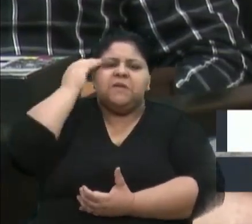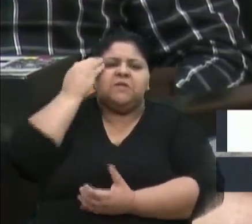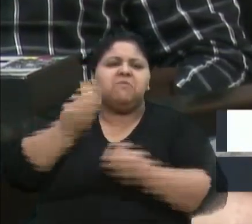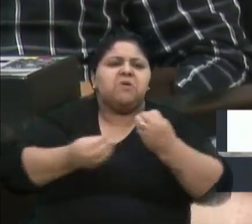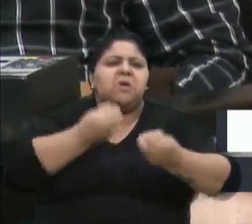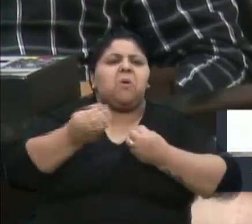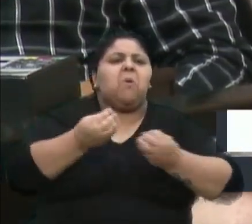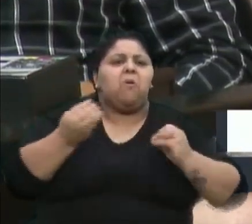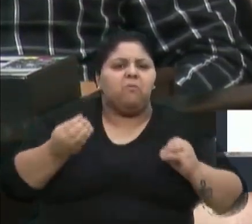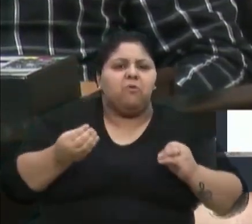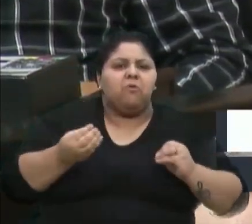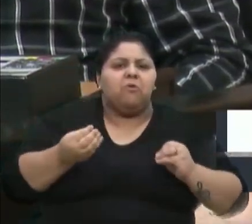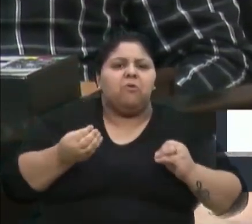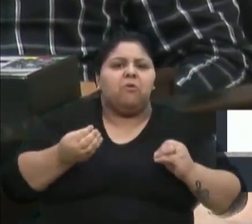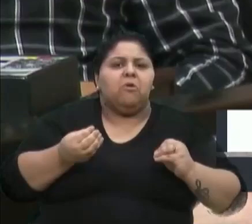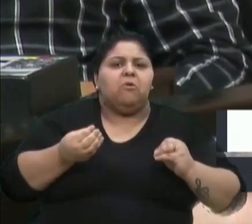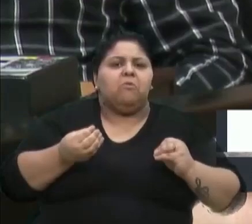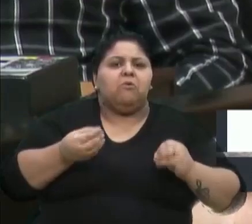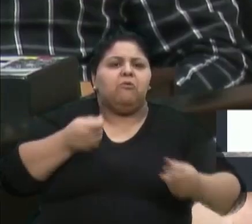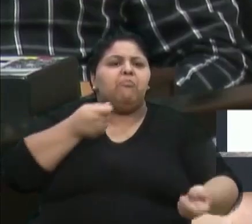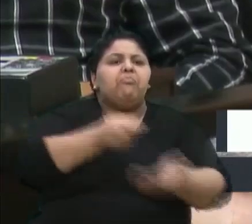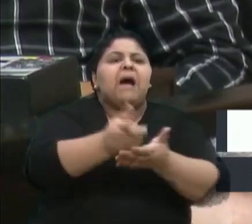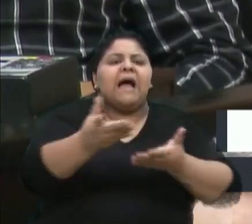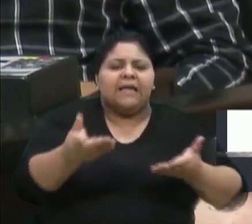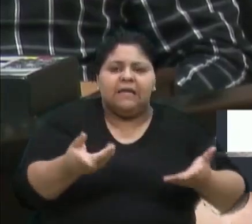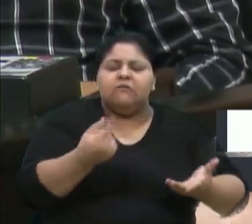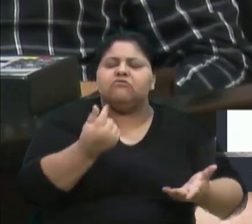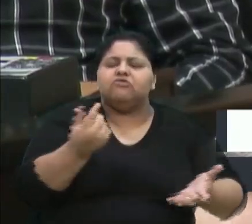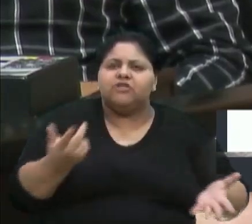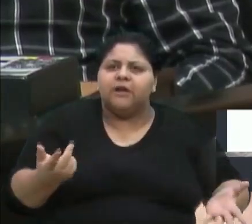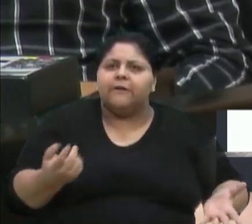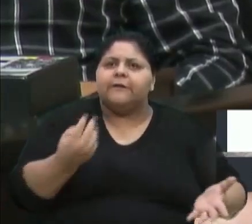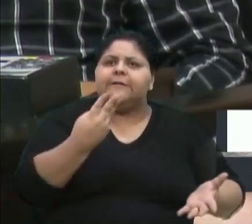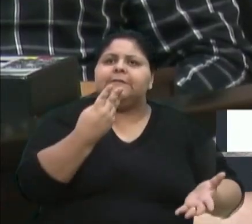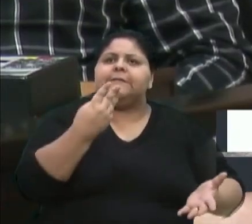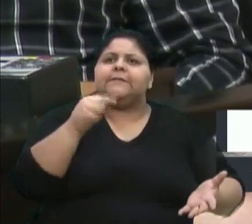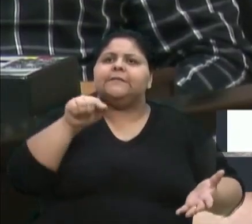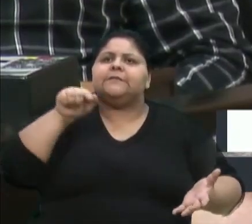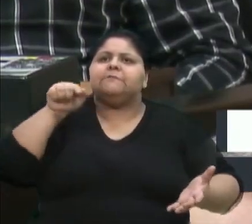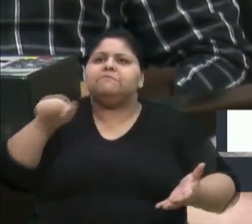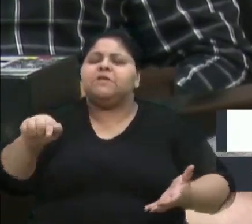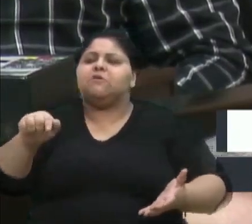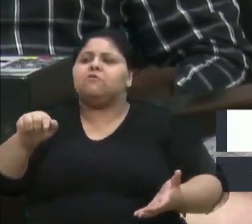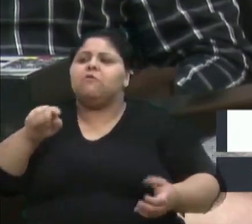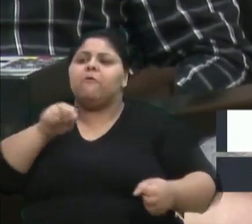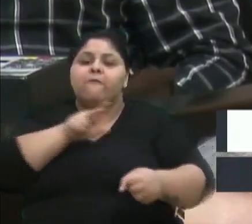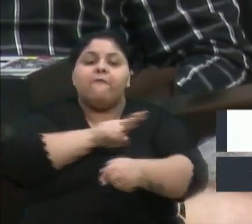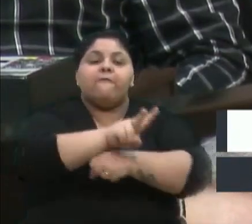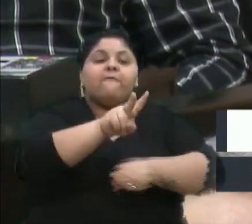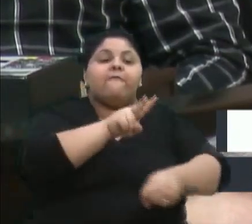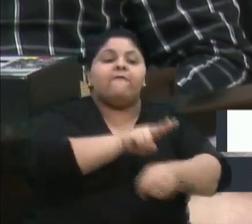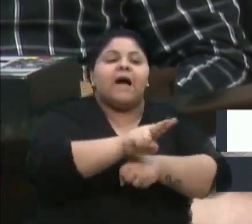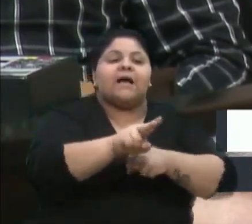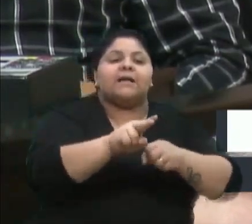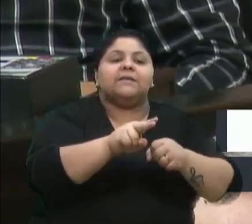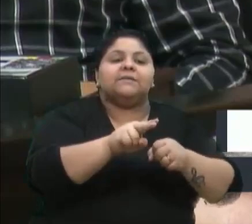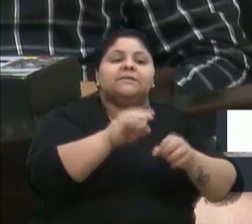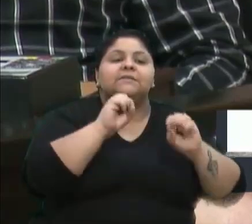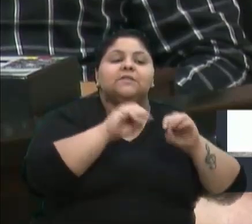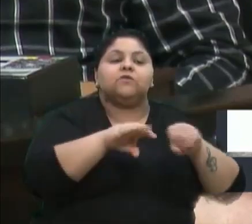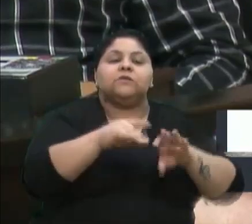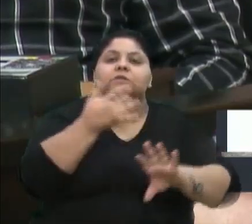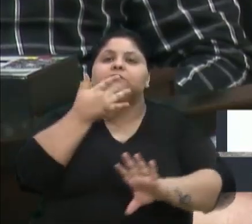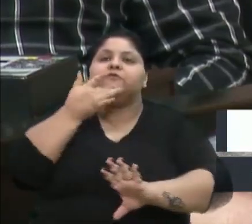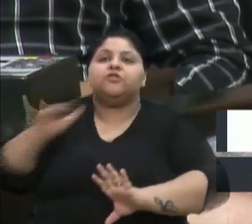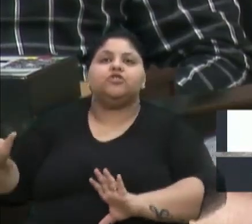mil vagas de educação infantil pague você tem 90 dias para me dar um parecer de como que tu vai fazer da onde que tu vai